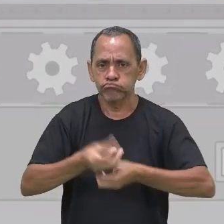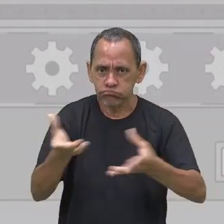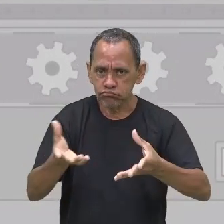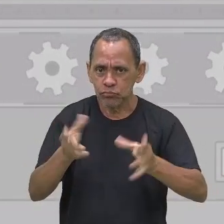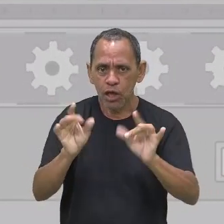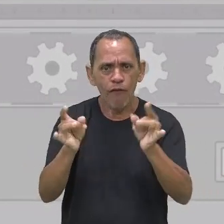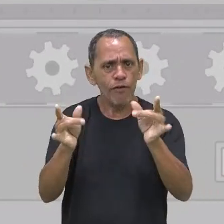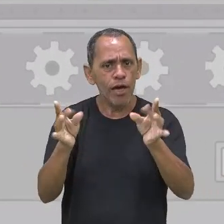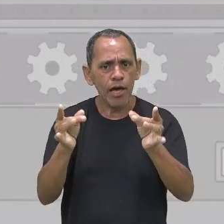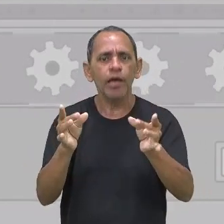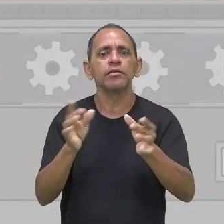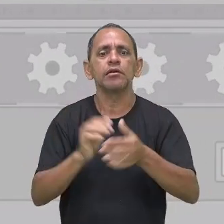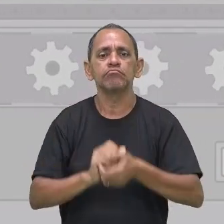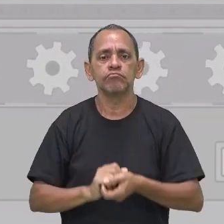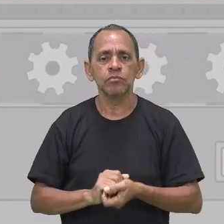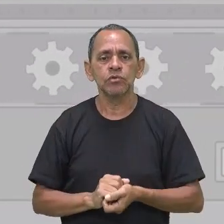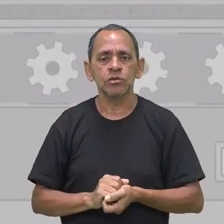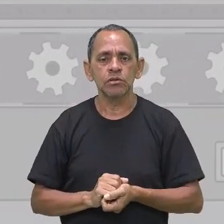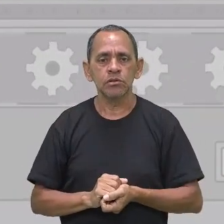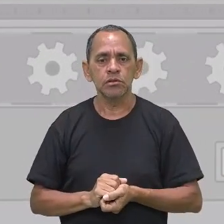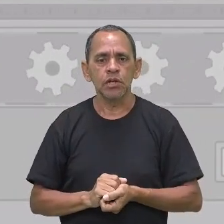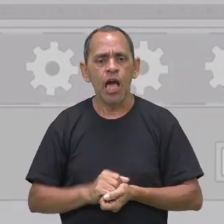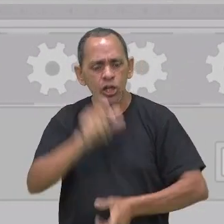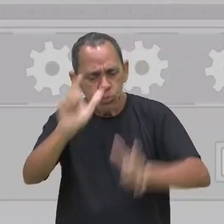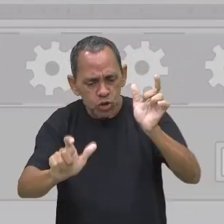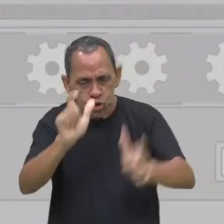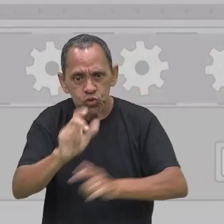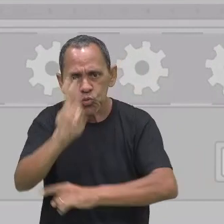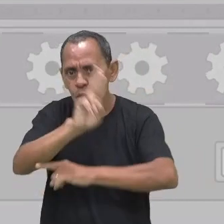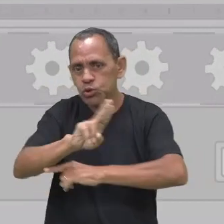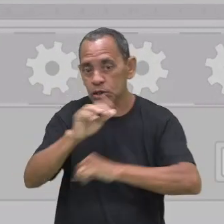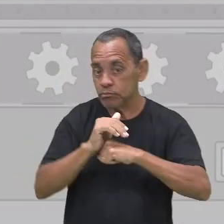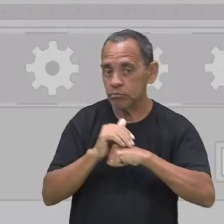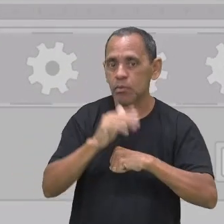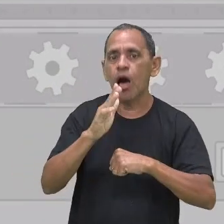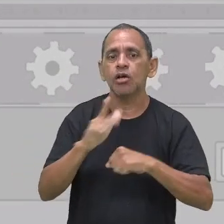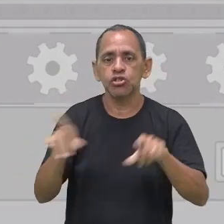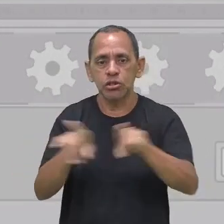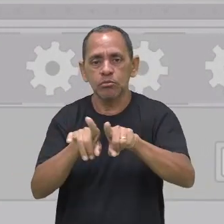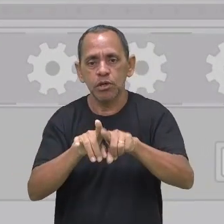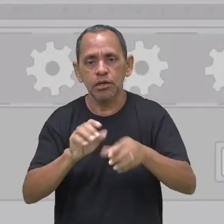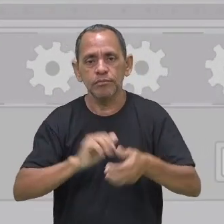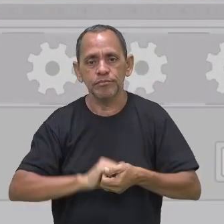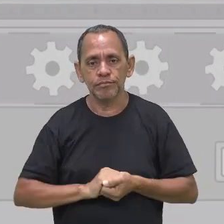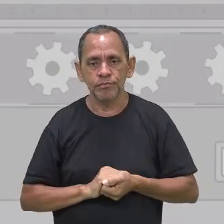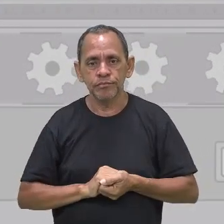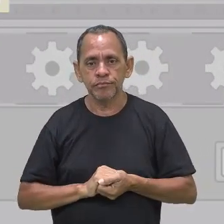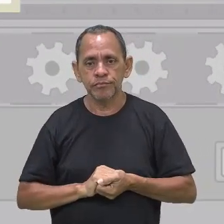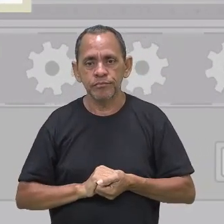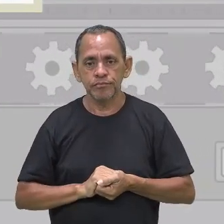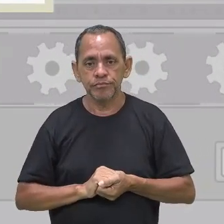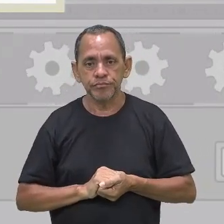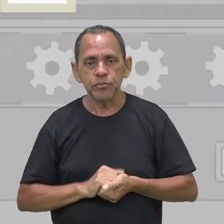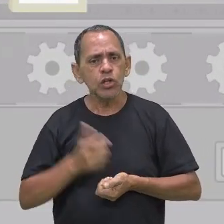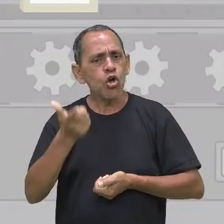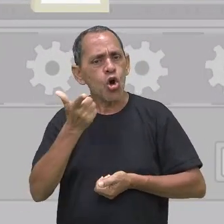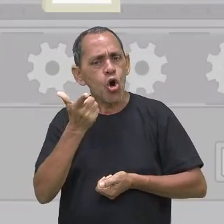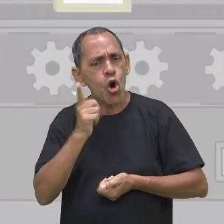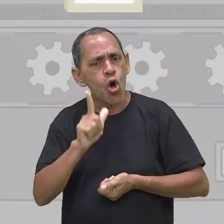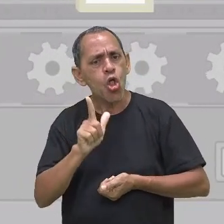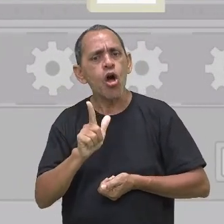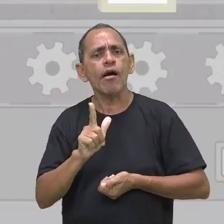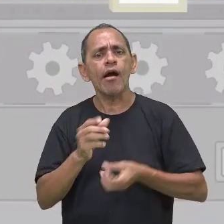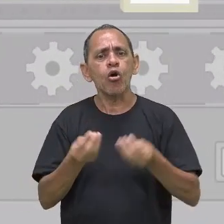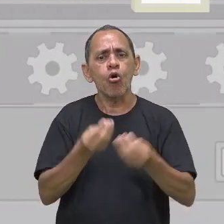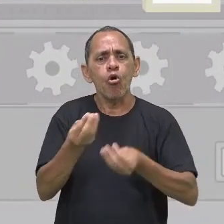sendo massificado cada vez mais. Então ela consegue, a indústria cultural consegue, isso colocando ao alcance